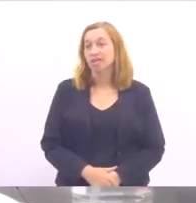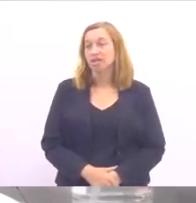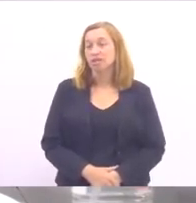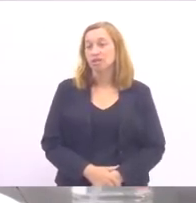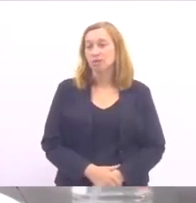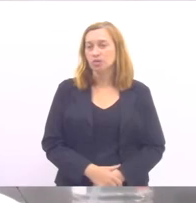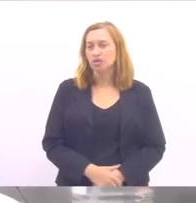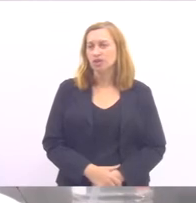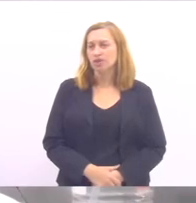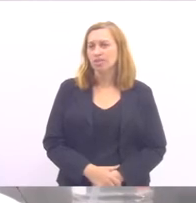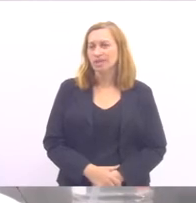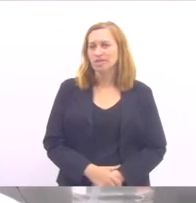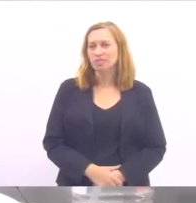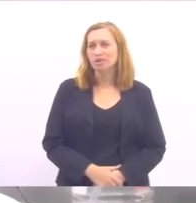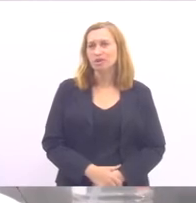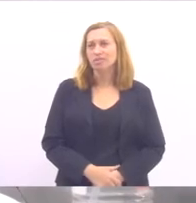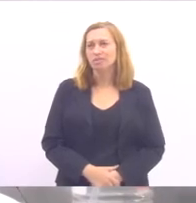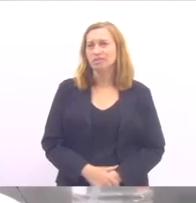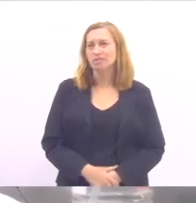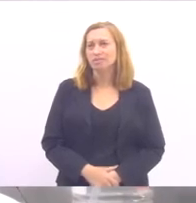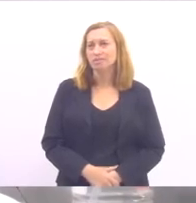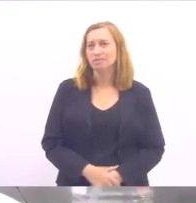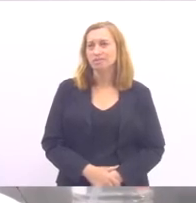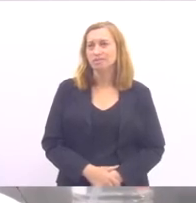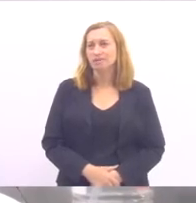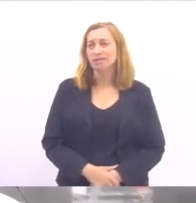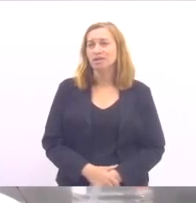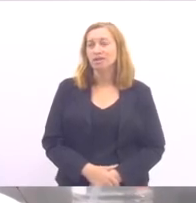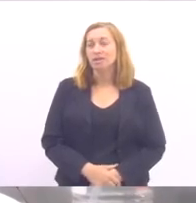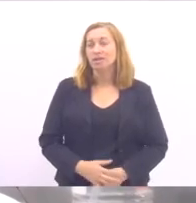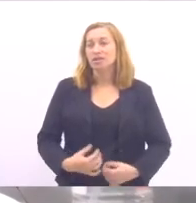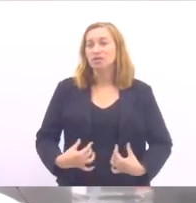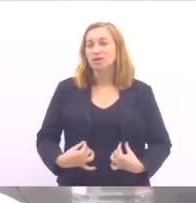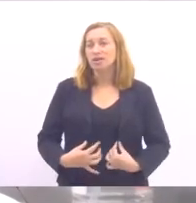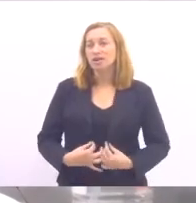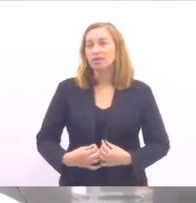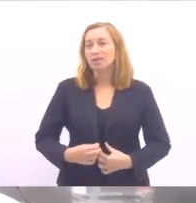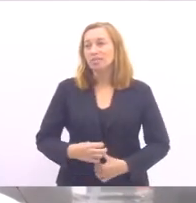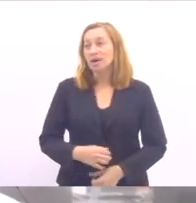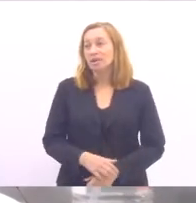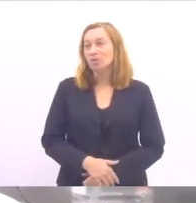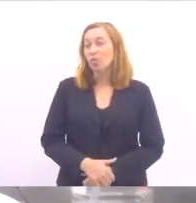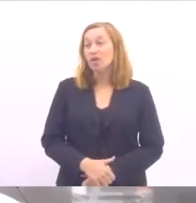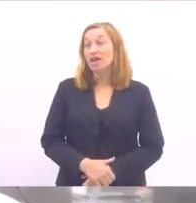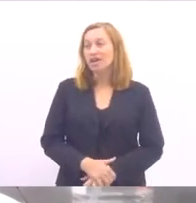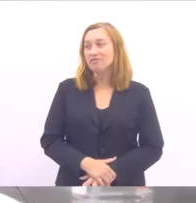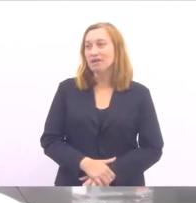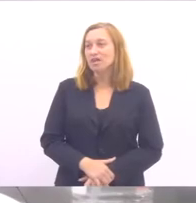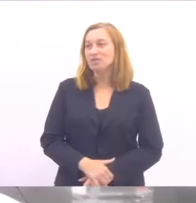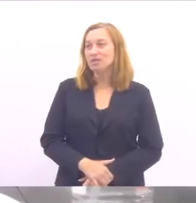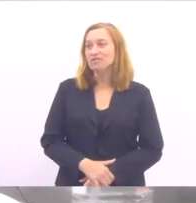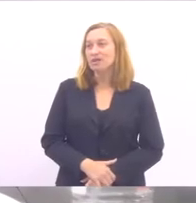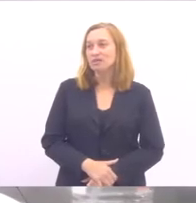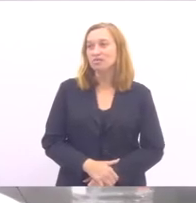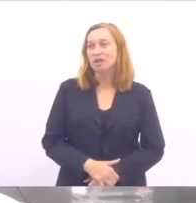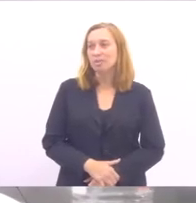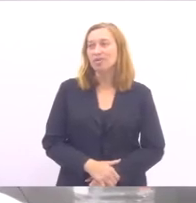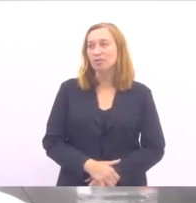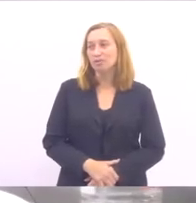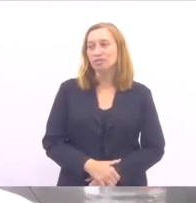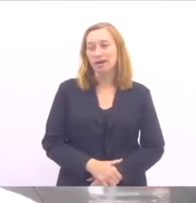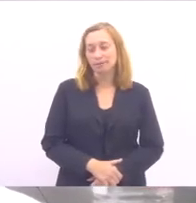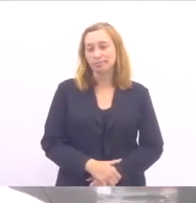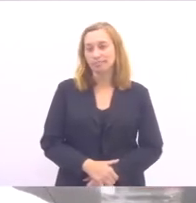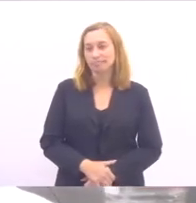Agora, por exemplo, doutora Patrícia, nós temos... Eu sou sempre eternamente otimista,